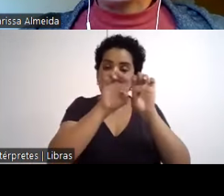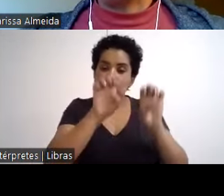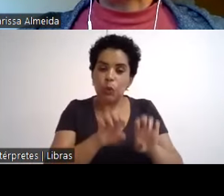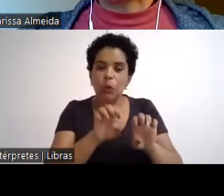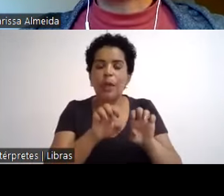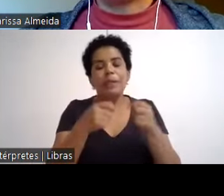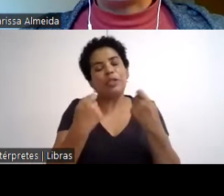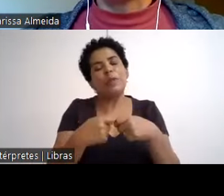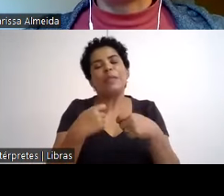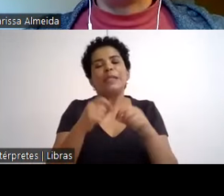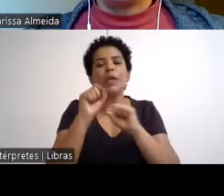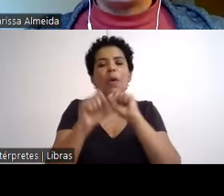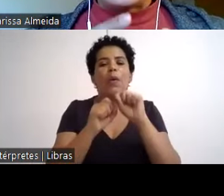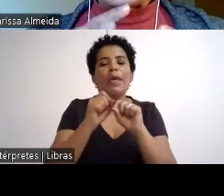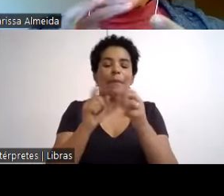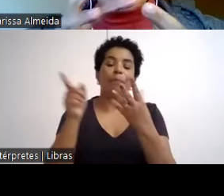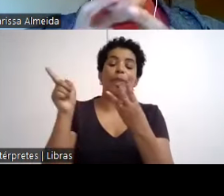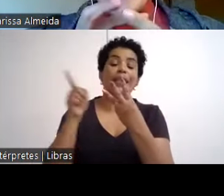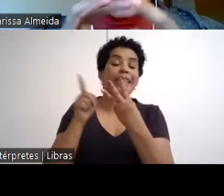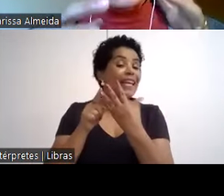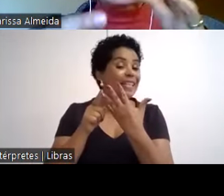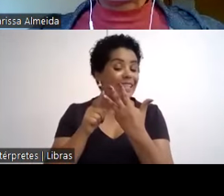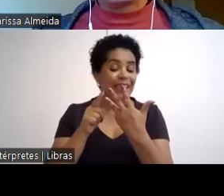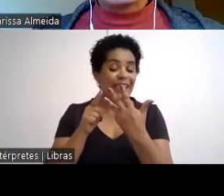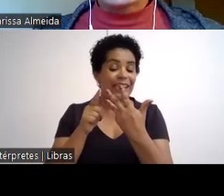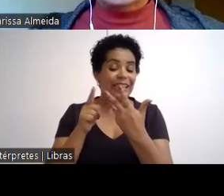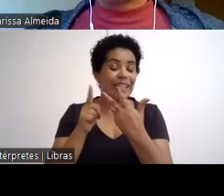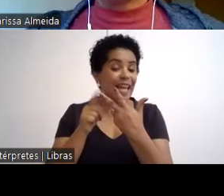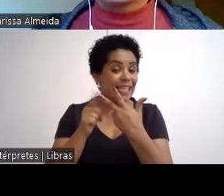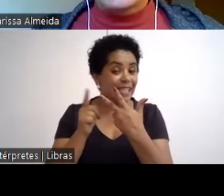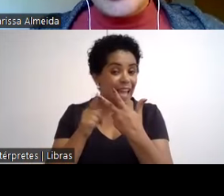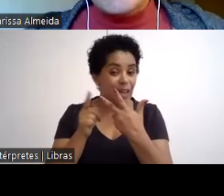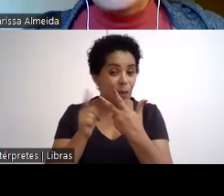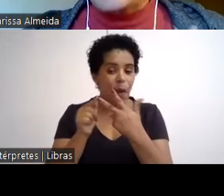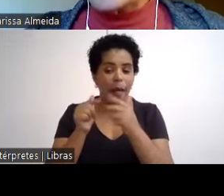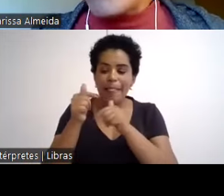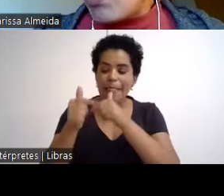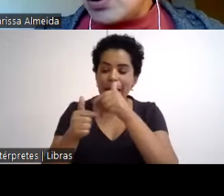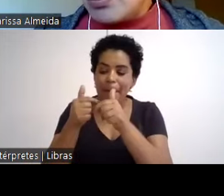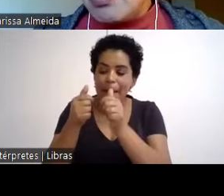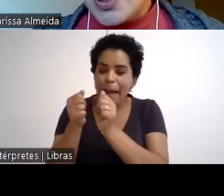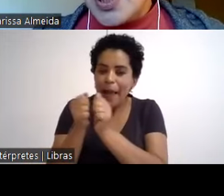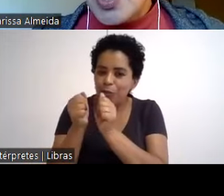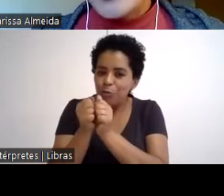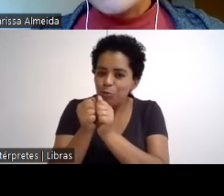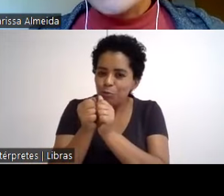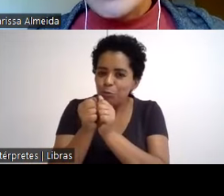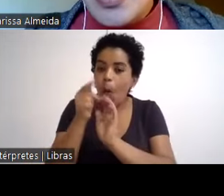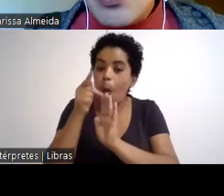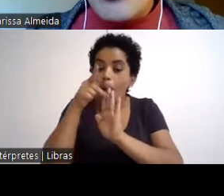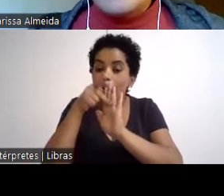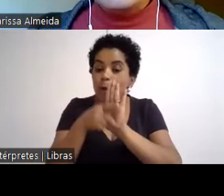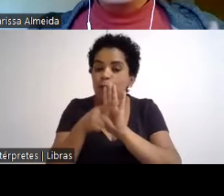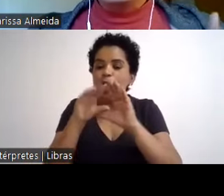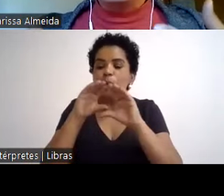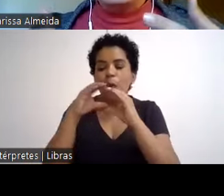vai começar a trabalhar junto. É na ação que a gente chega num acordo.